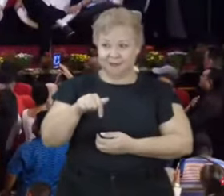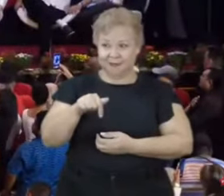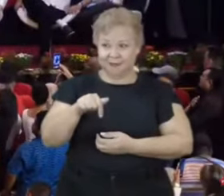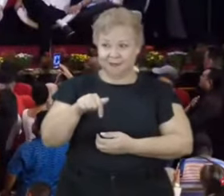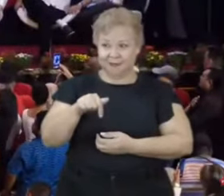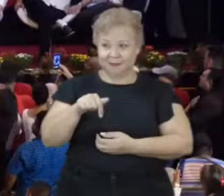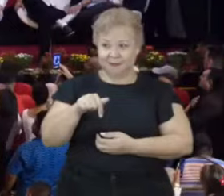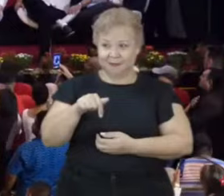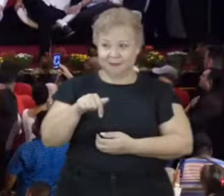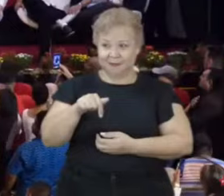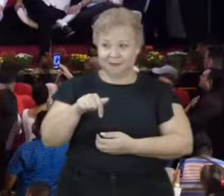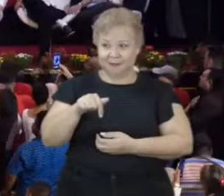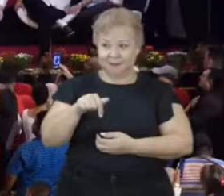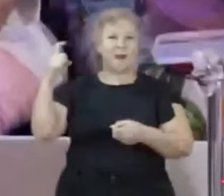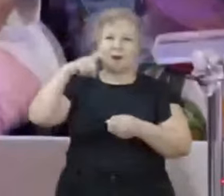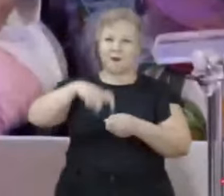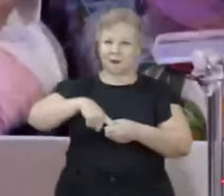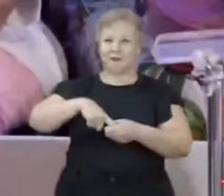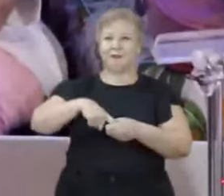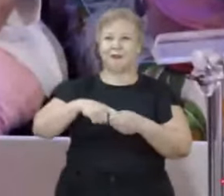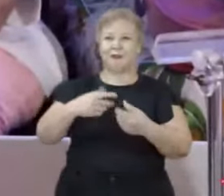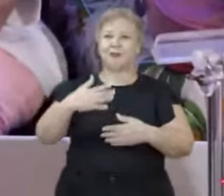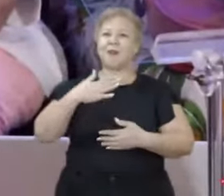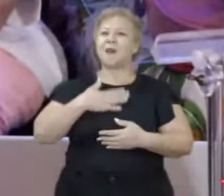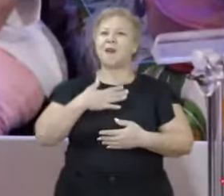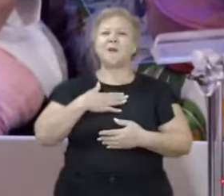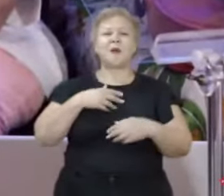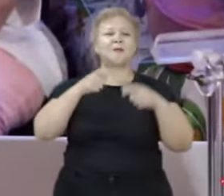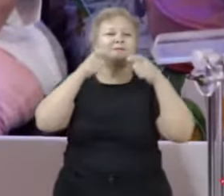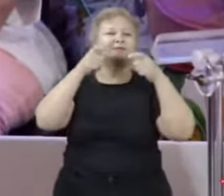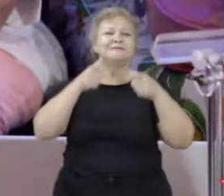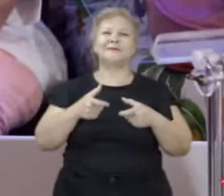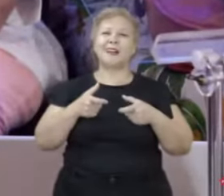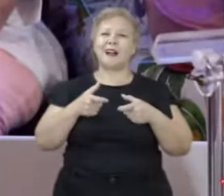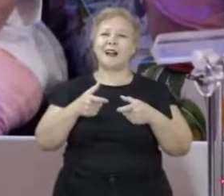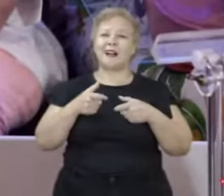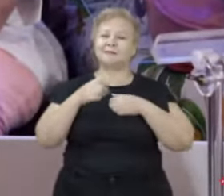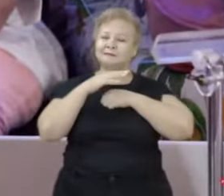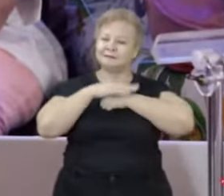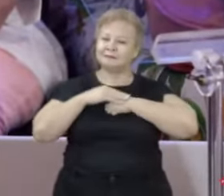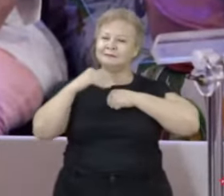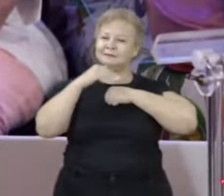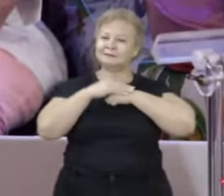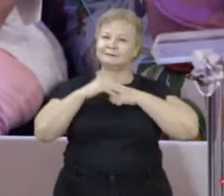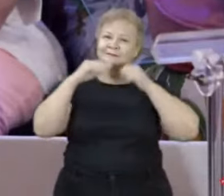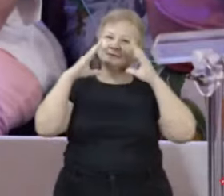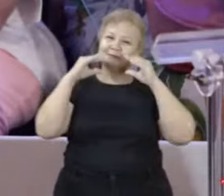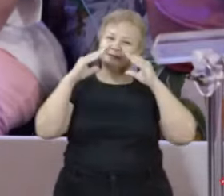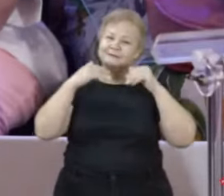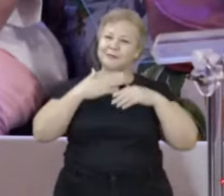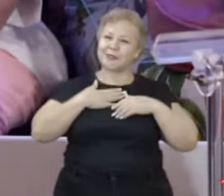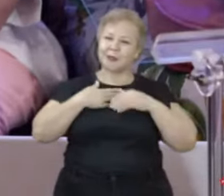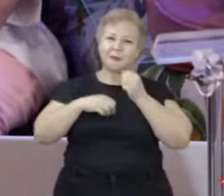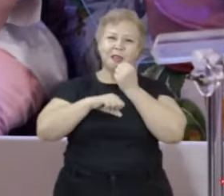eu estou de volta ao meu aconchego, à minha raiz,